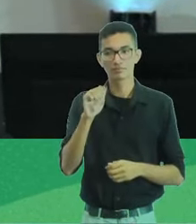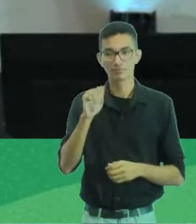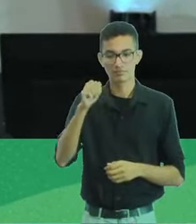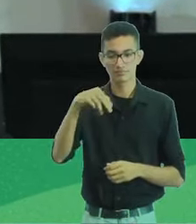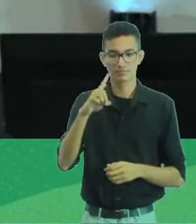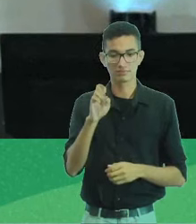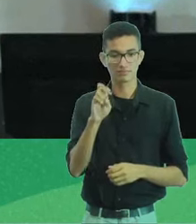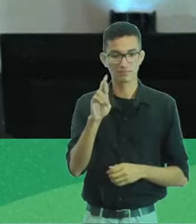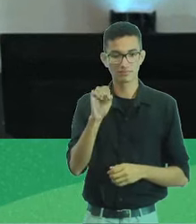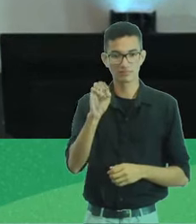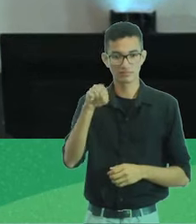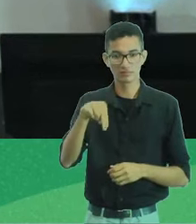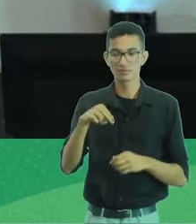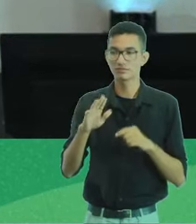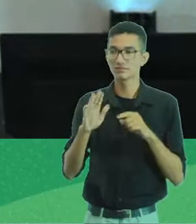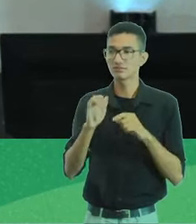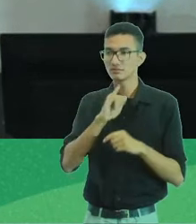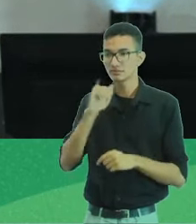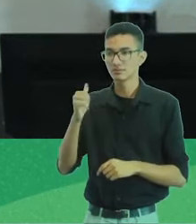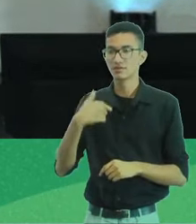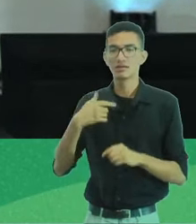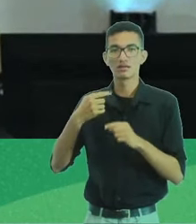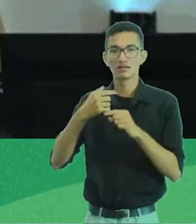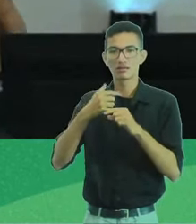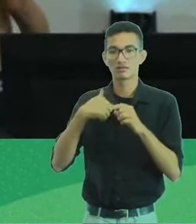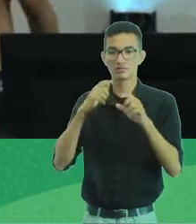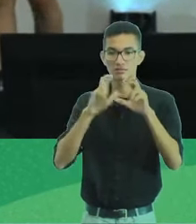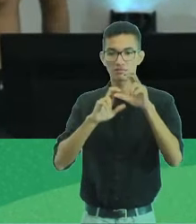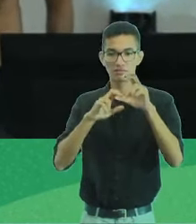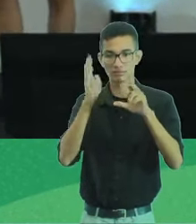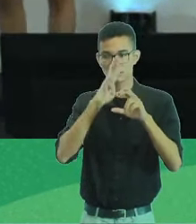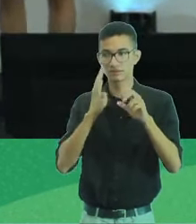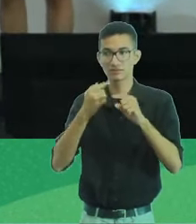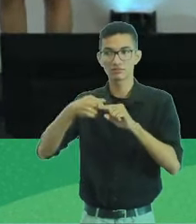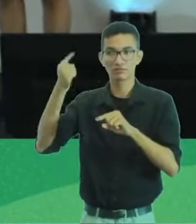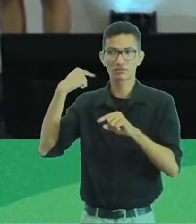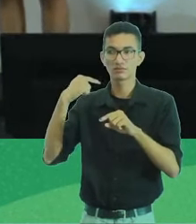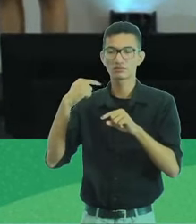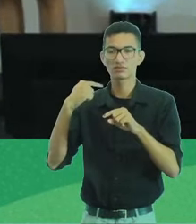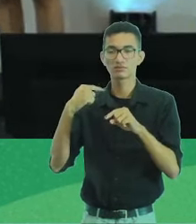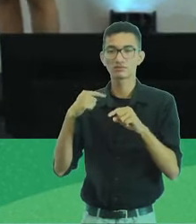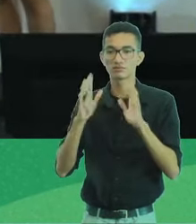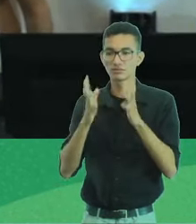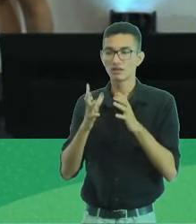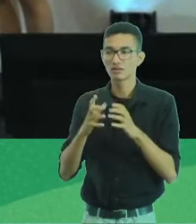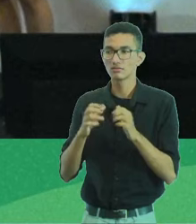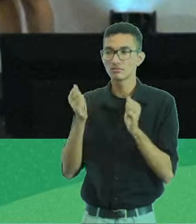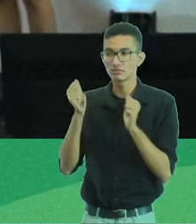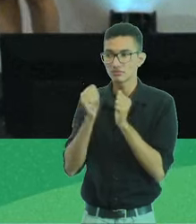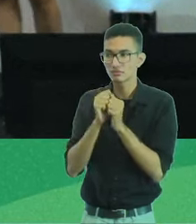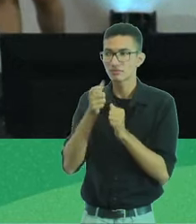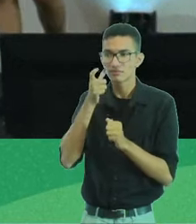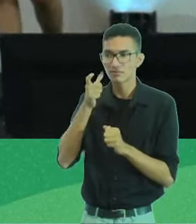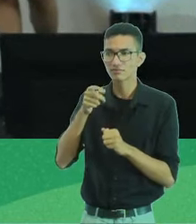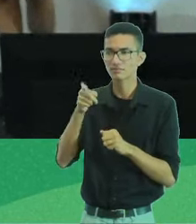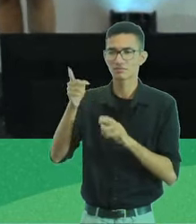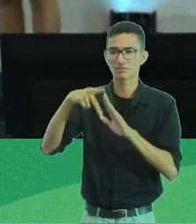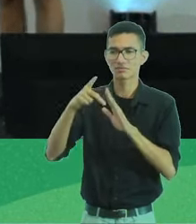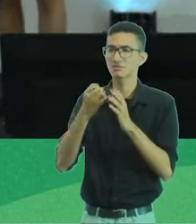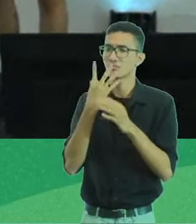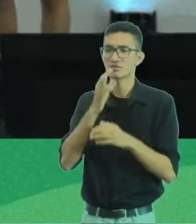falo hoje com orgulho que participei da Live de Python da terceira Live de Python com du e é incrível ver onde esse projeto